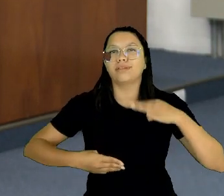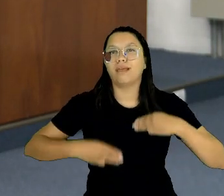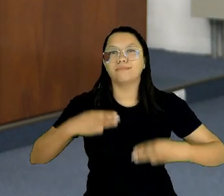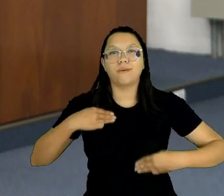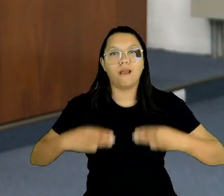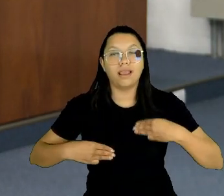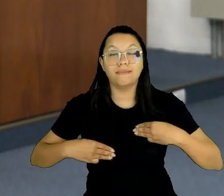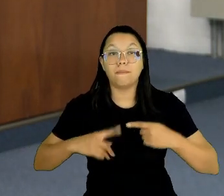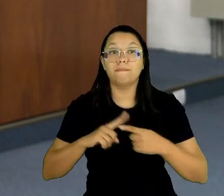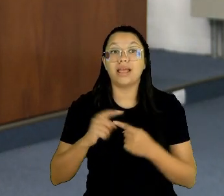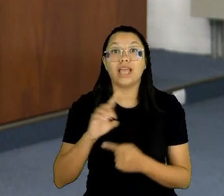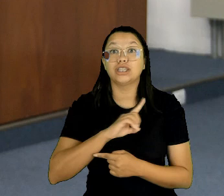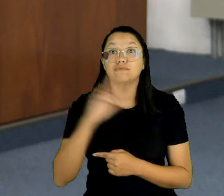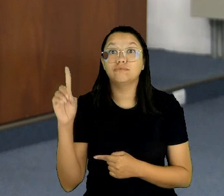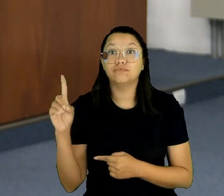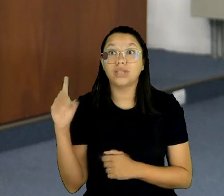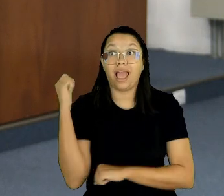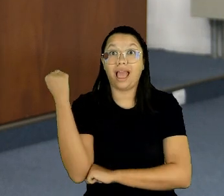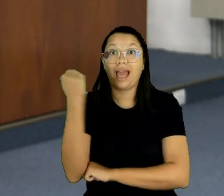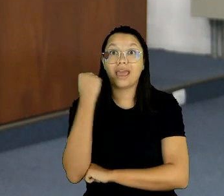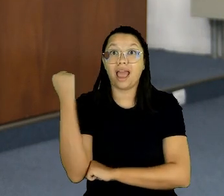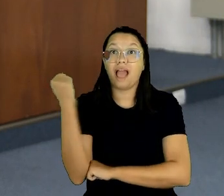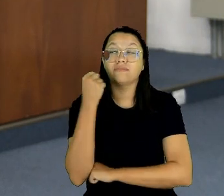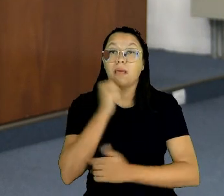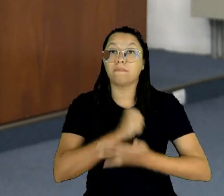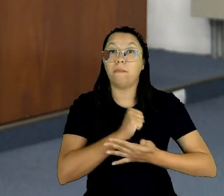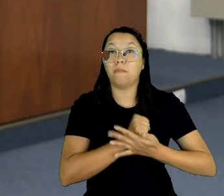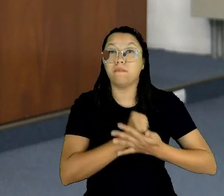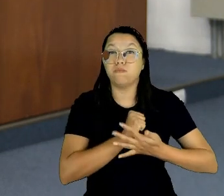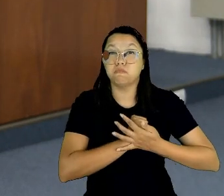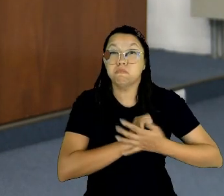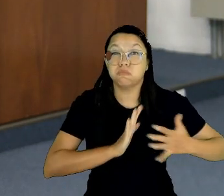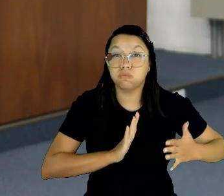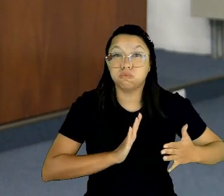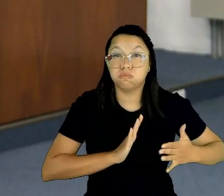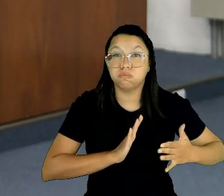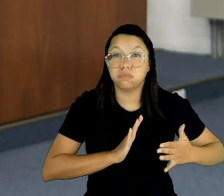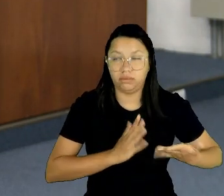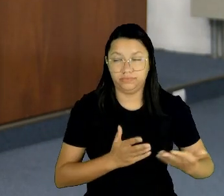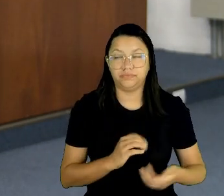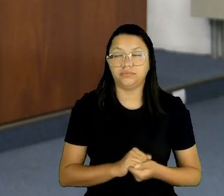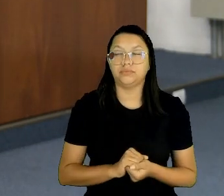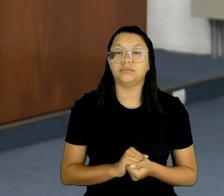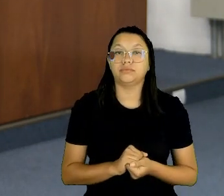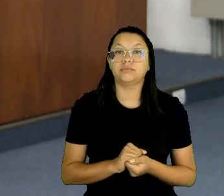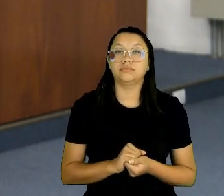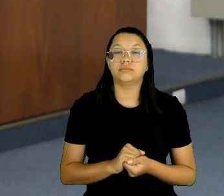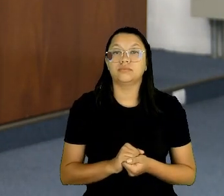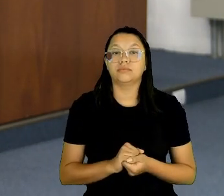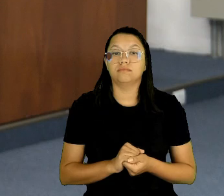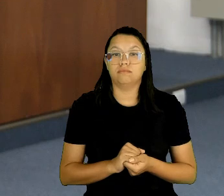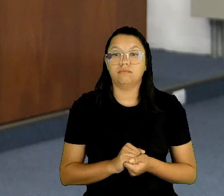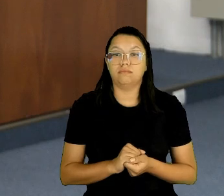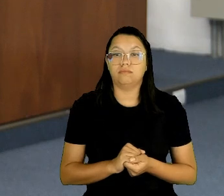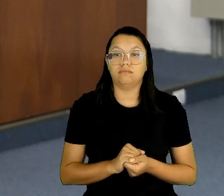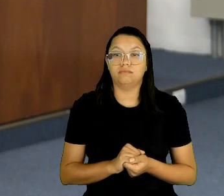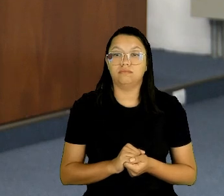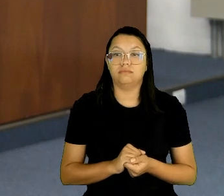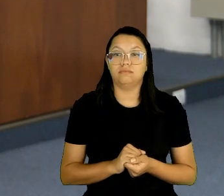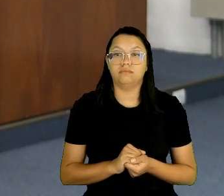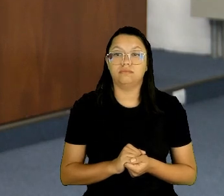e teve algum evento agudo que foi a primeira manifestação dessa doença aterosclerótica do paciente.